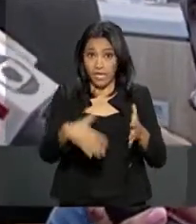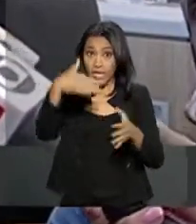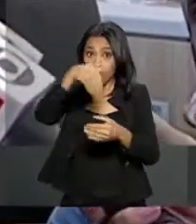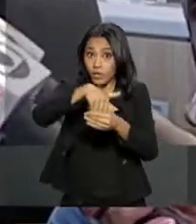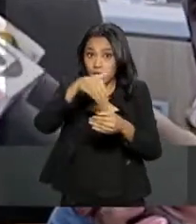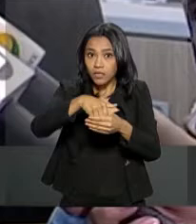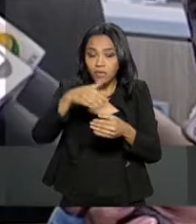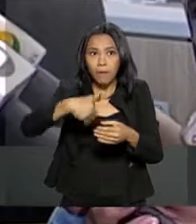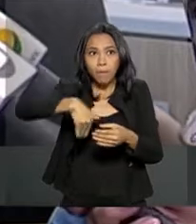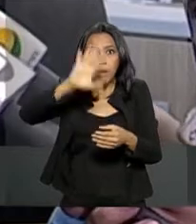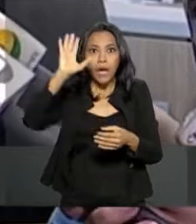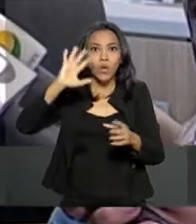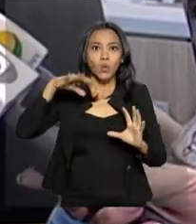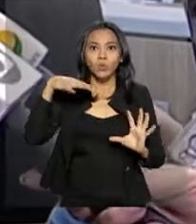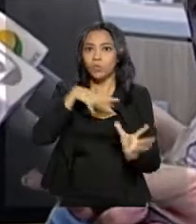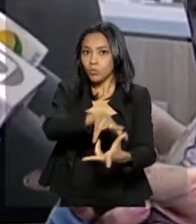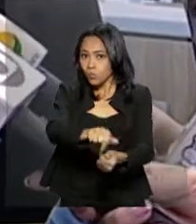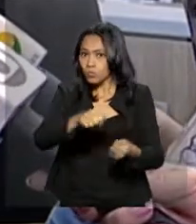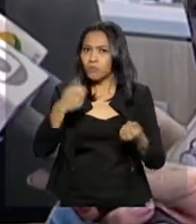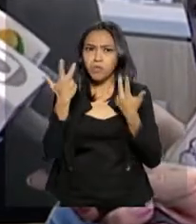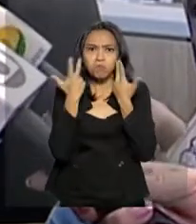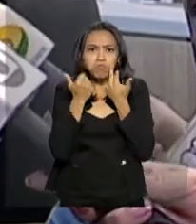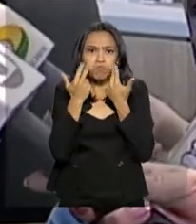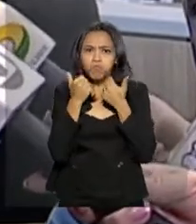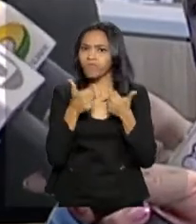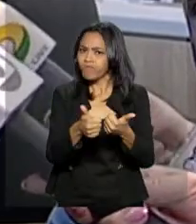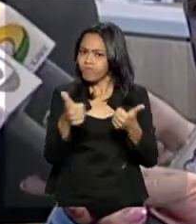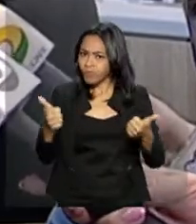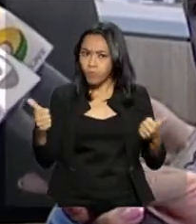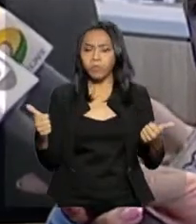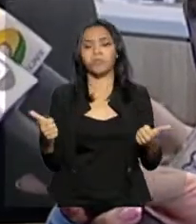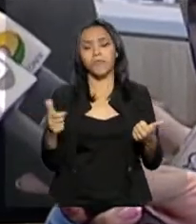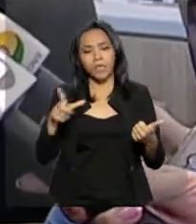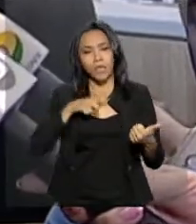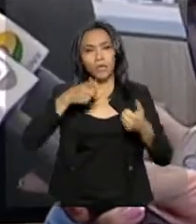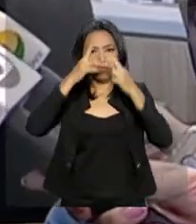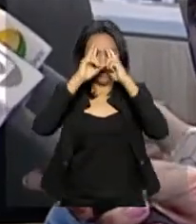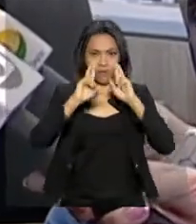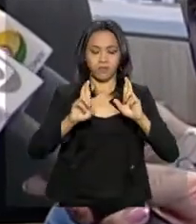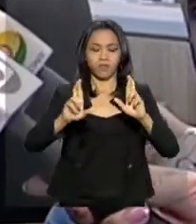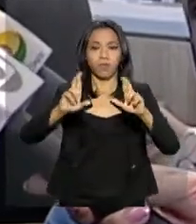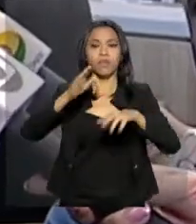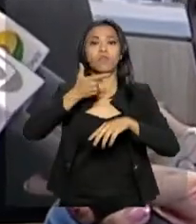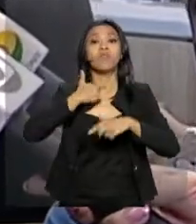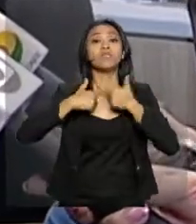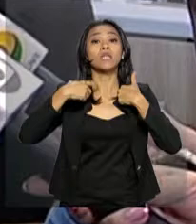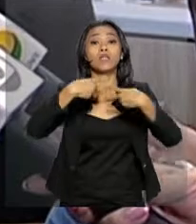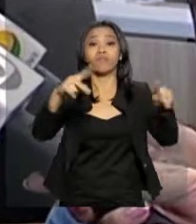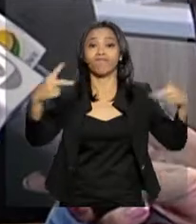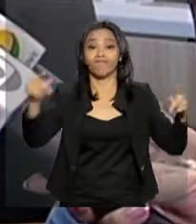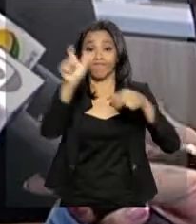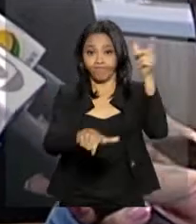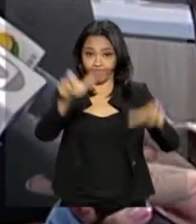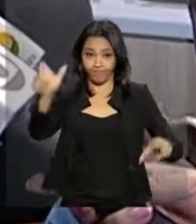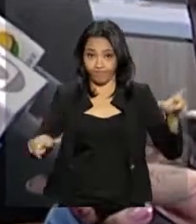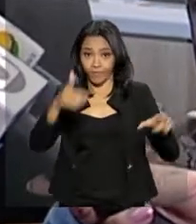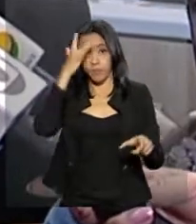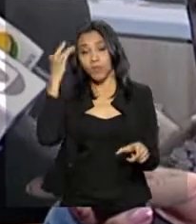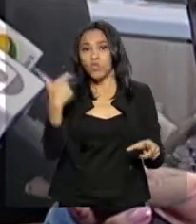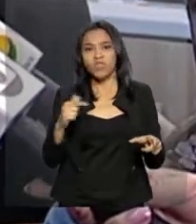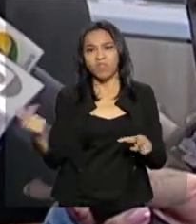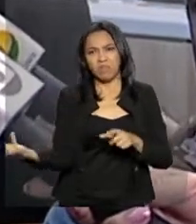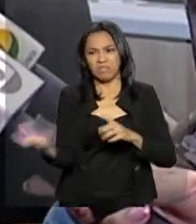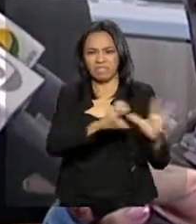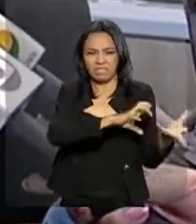se deu em tranquilidade e também que houve o respeito à vontade dos eleitores não tivemos nenhum conflito